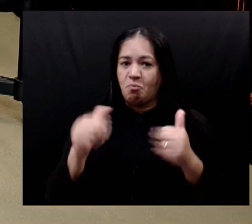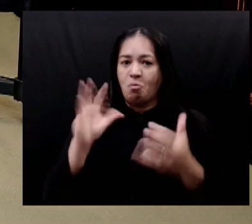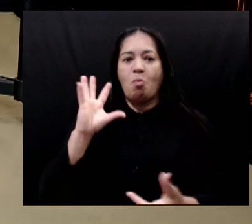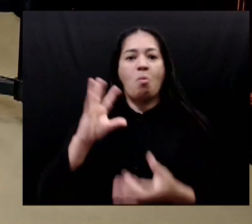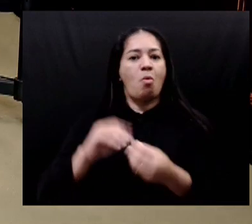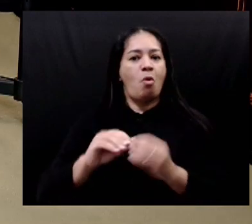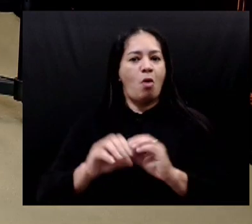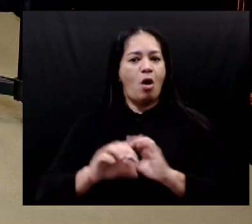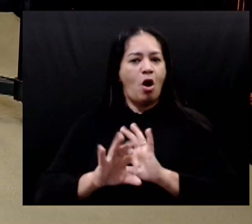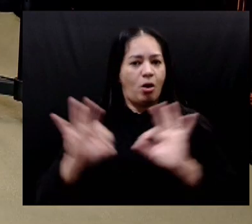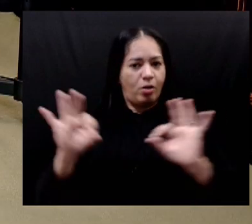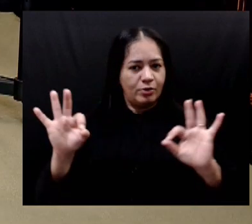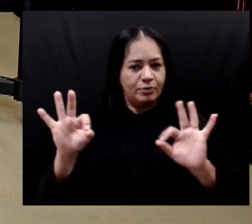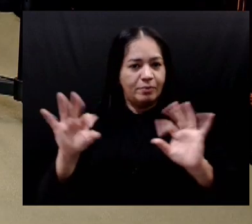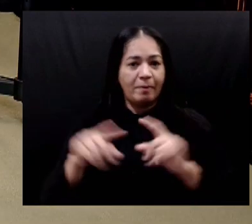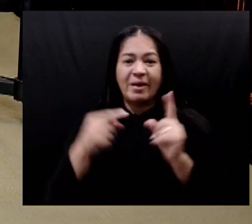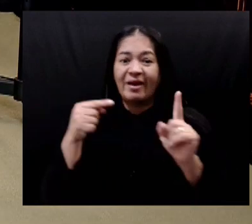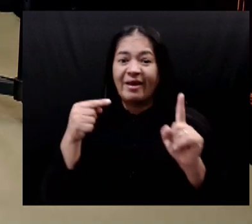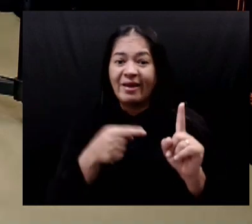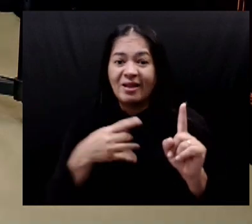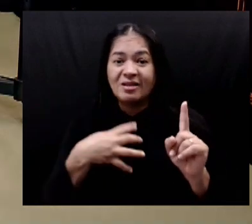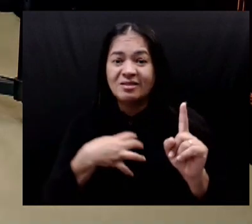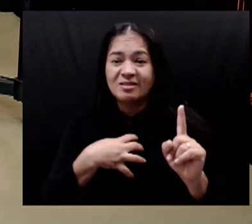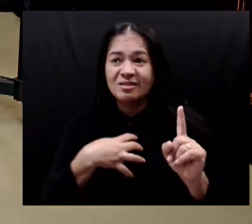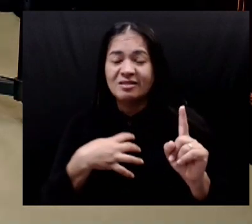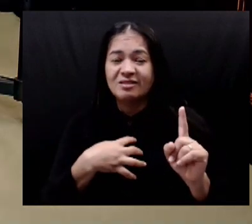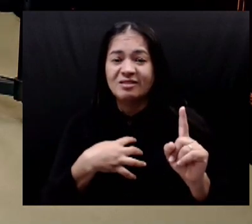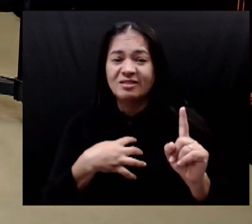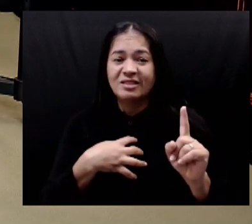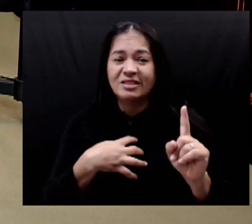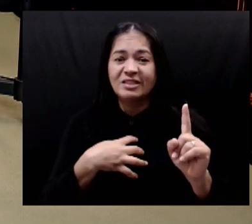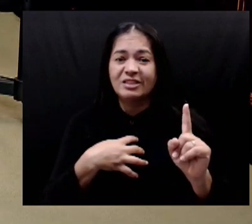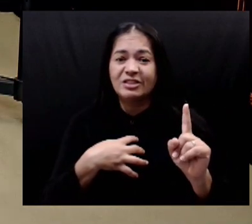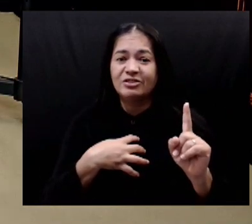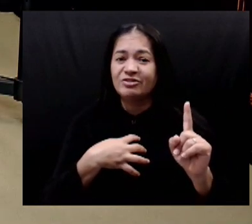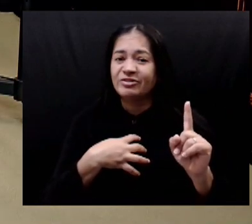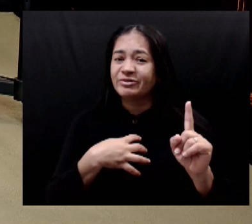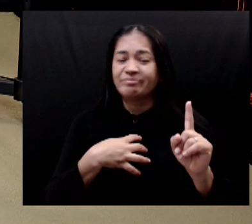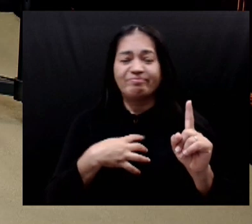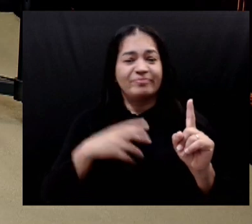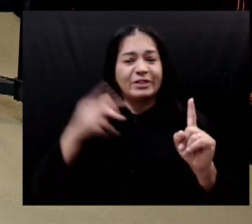sucesso, mas ela, É para ela, insegura. ela não conseguiu